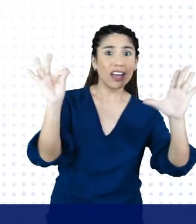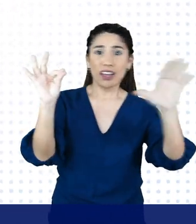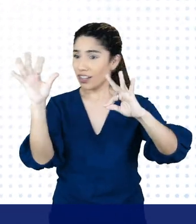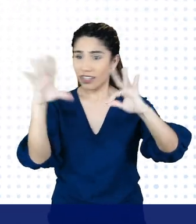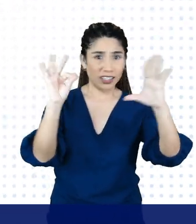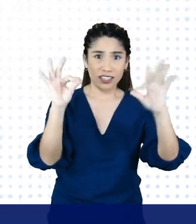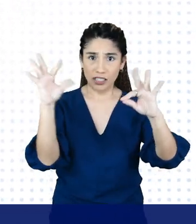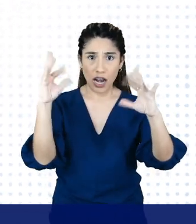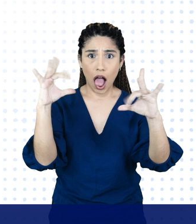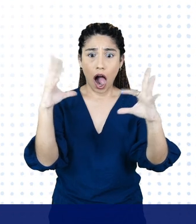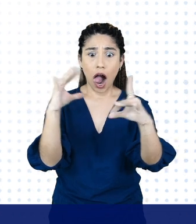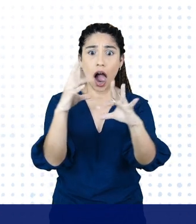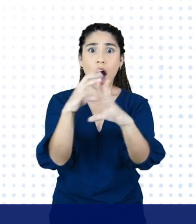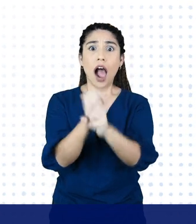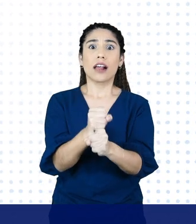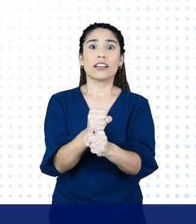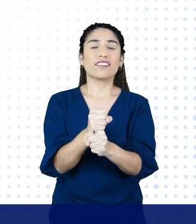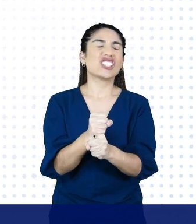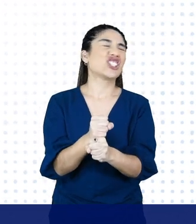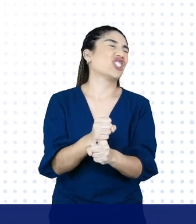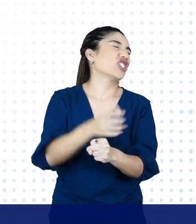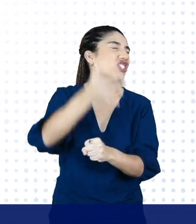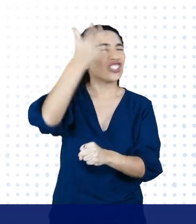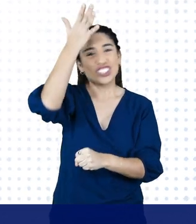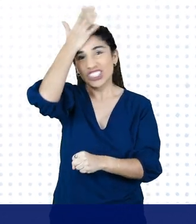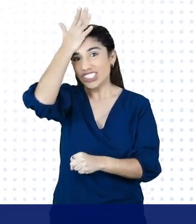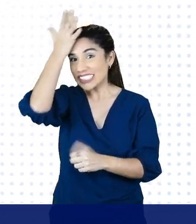fechar a conta depois,